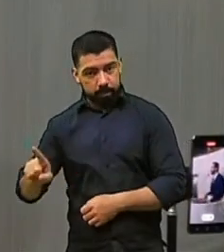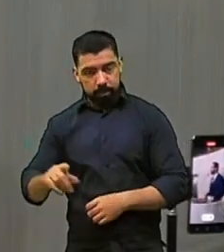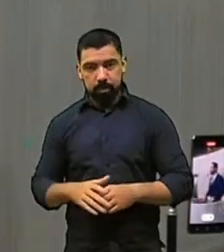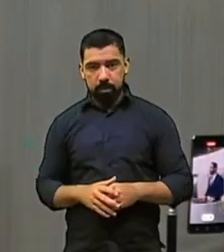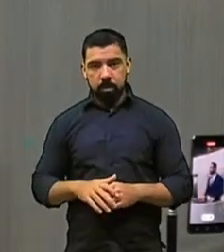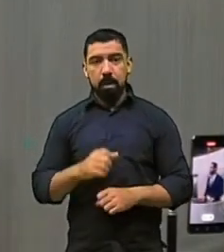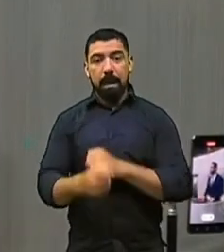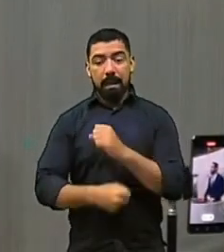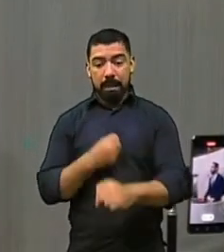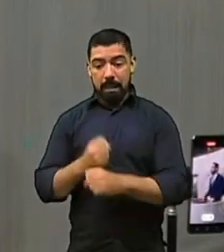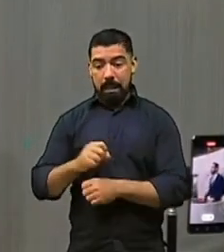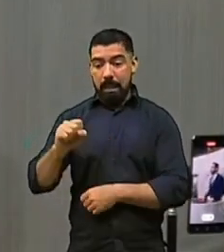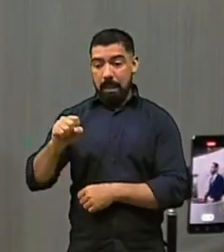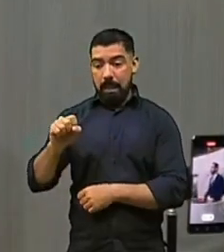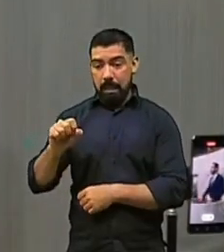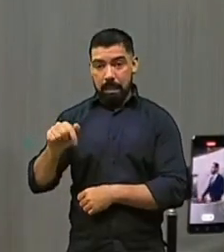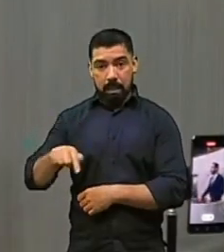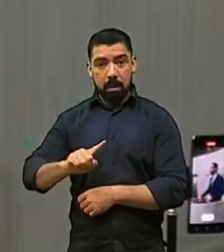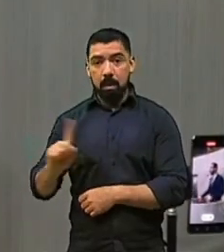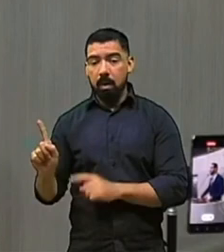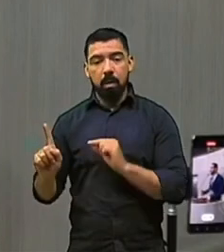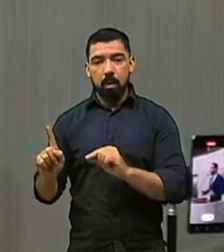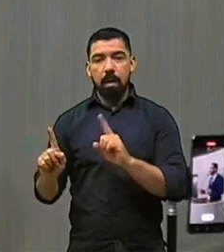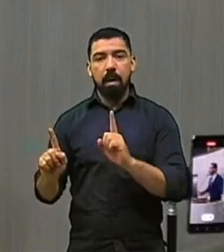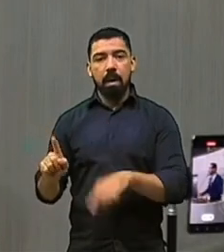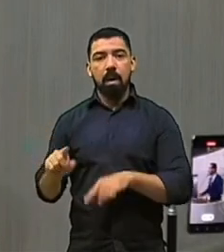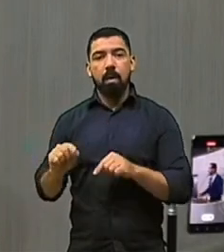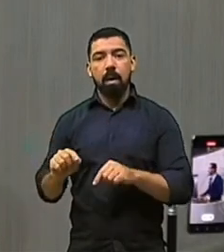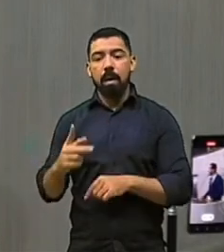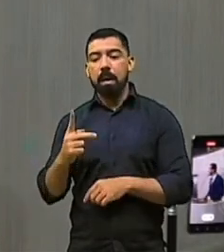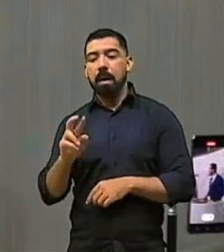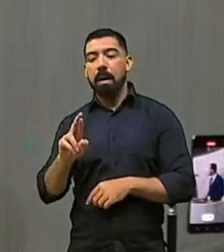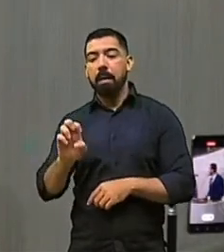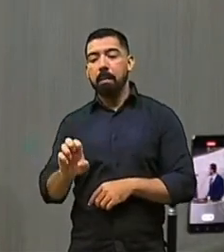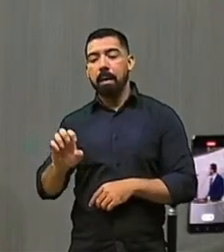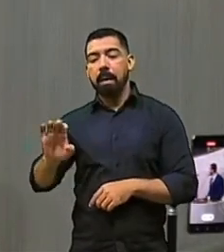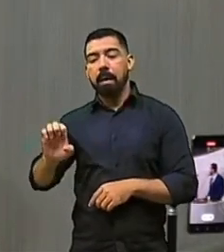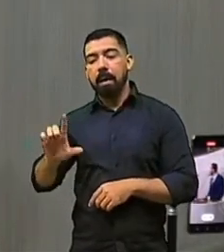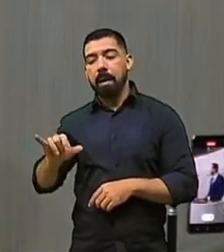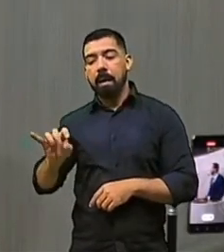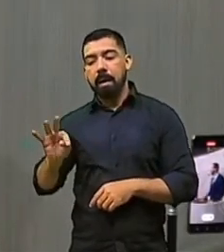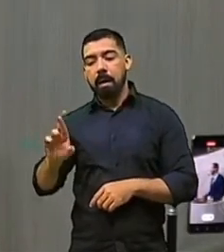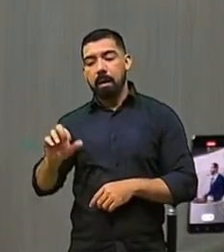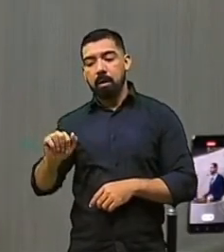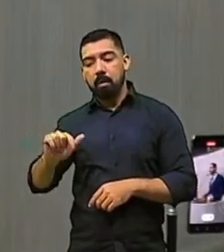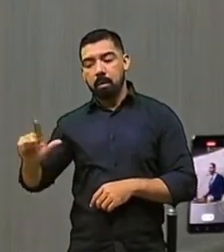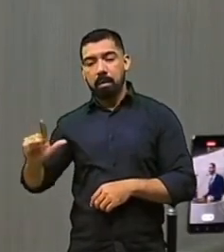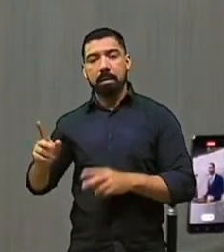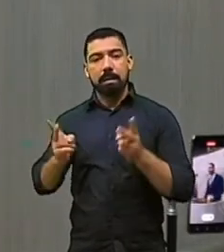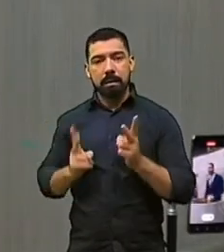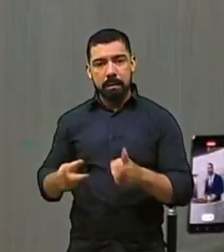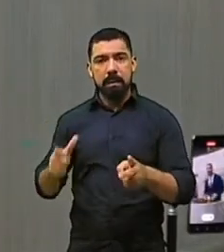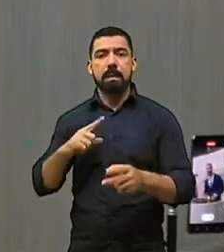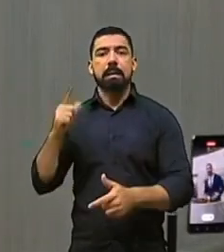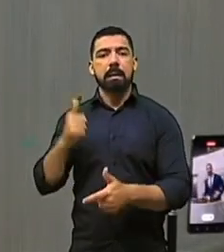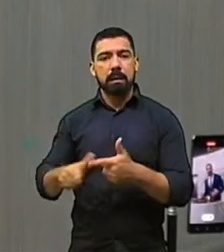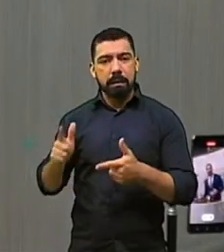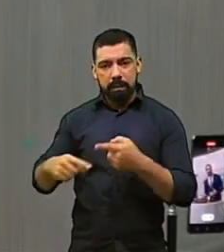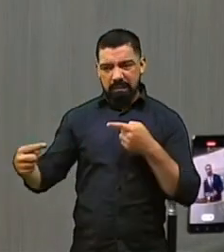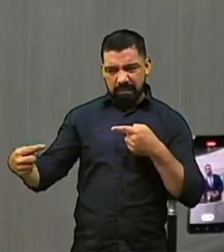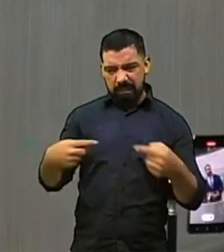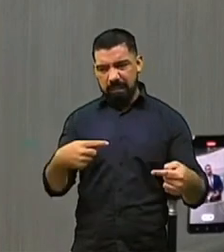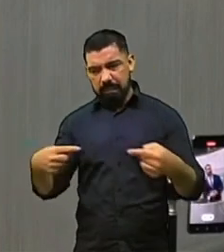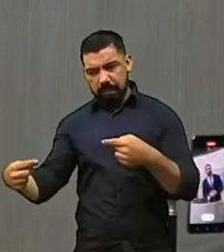Acontece que o ano não é sempre um ano pré-eleitoral, que causa sempre